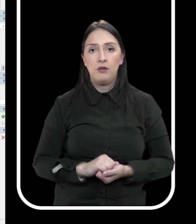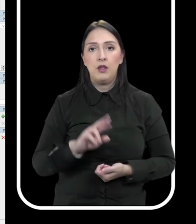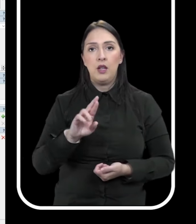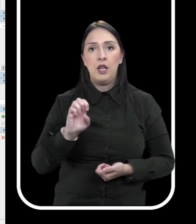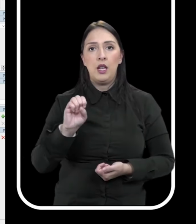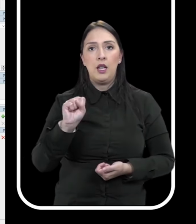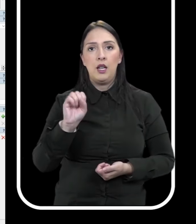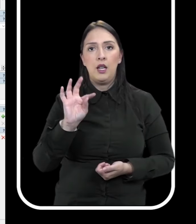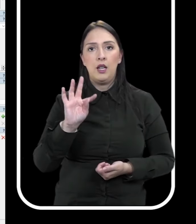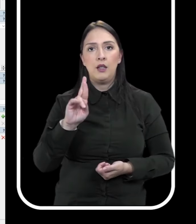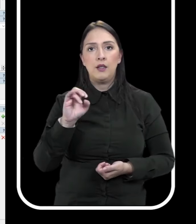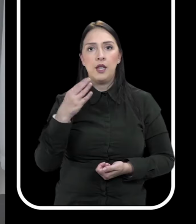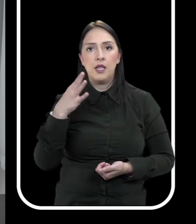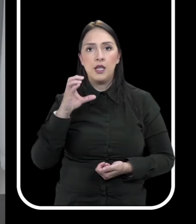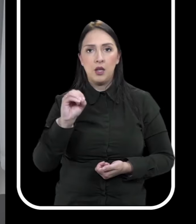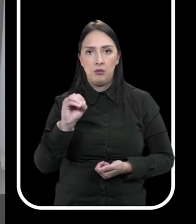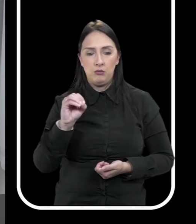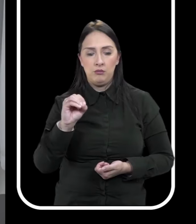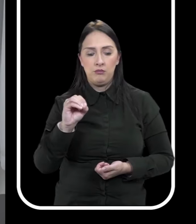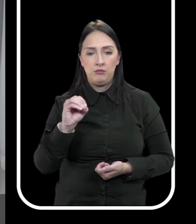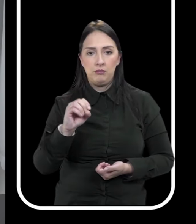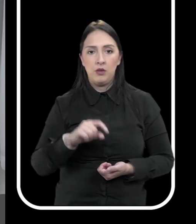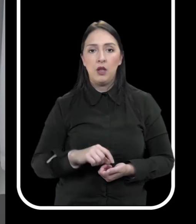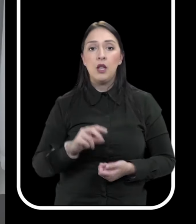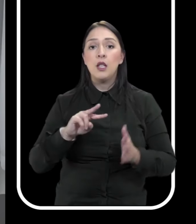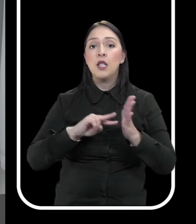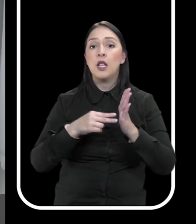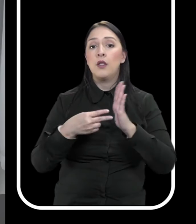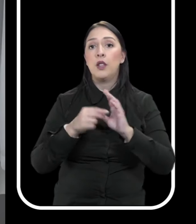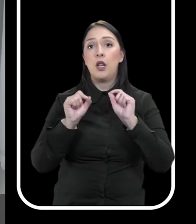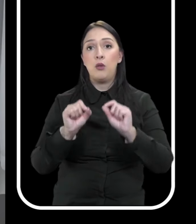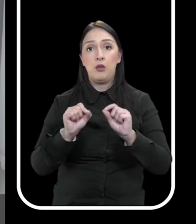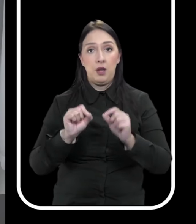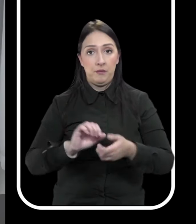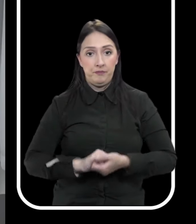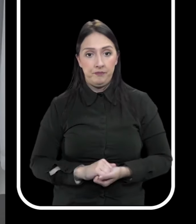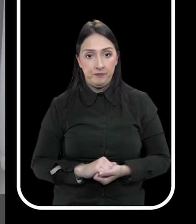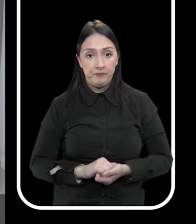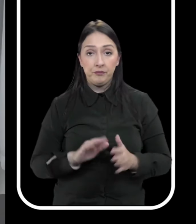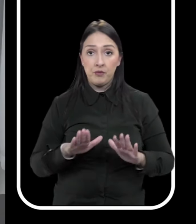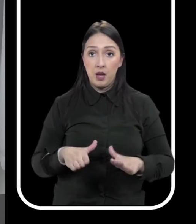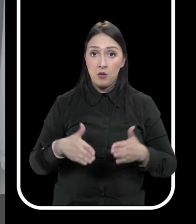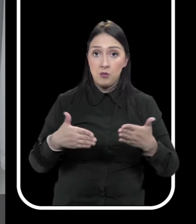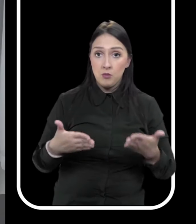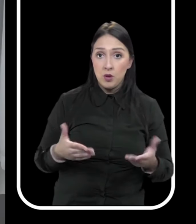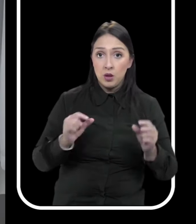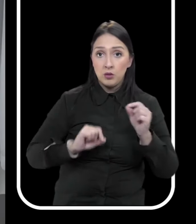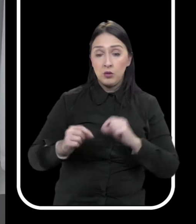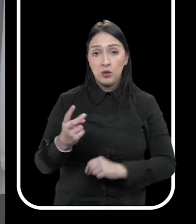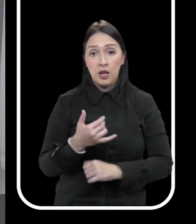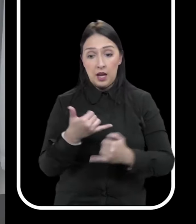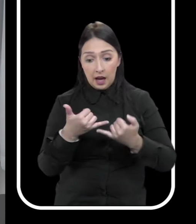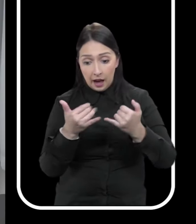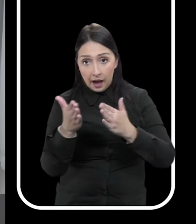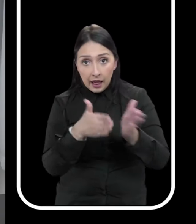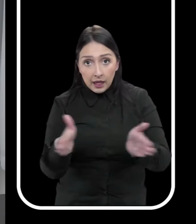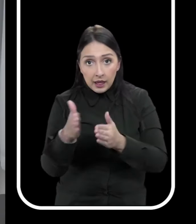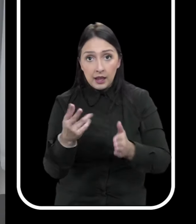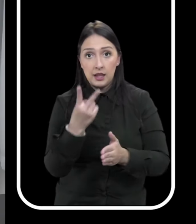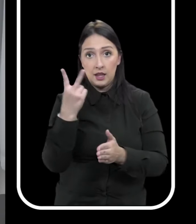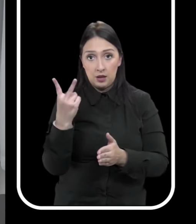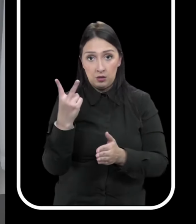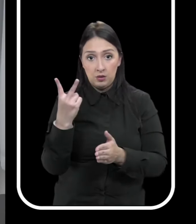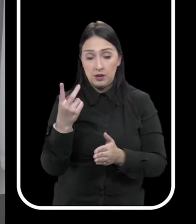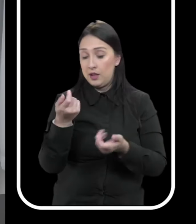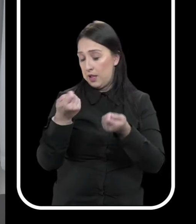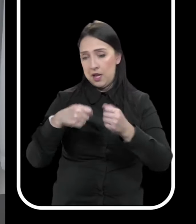teoria da restrição, que foi enunciada por Goldratt, né? Que significa o seguinte, enquanto a linha 2, que é o